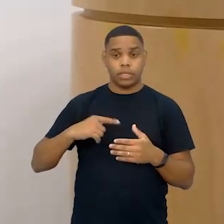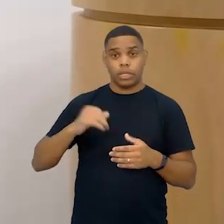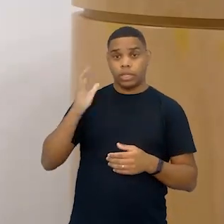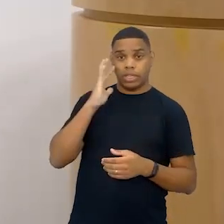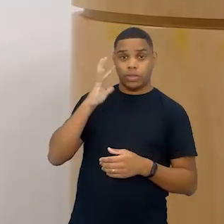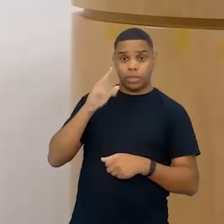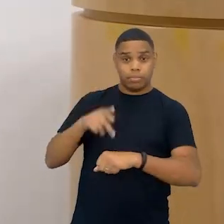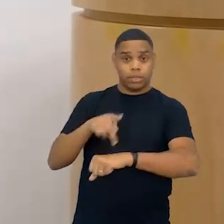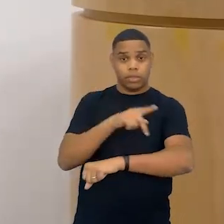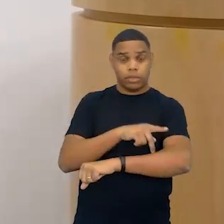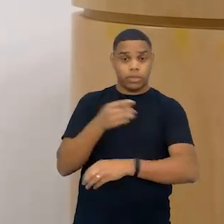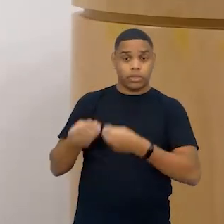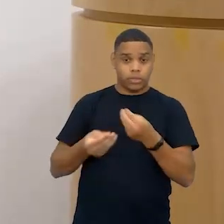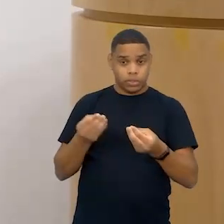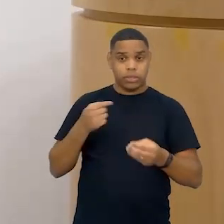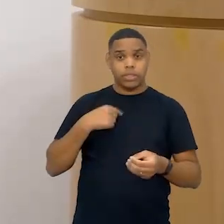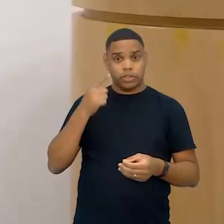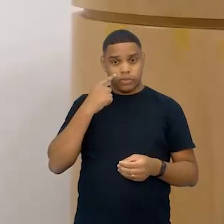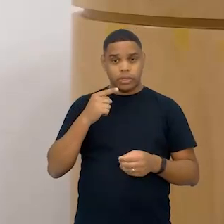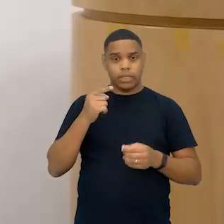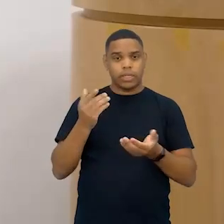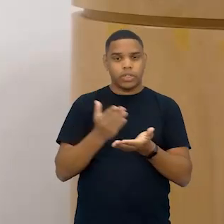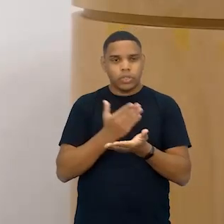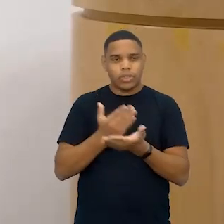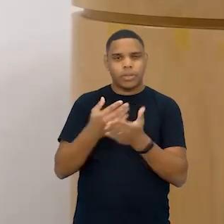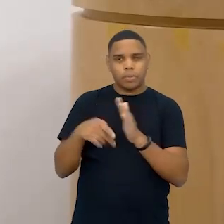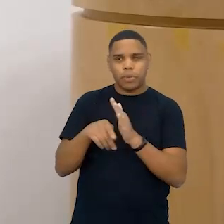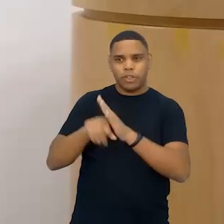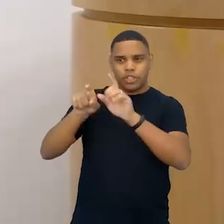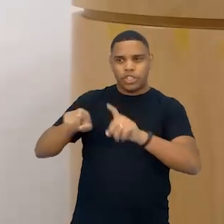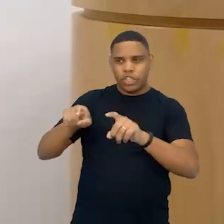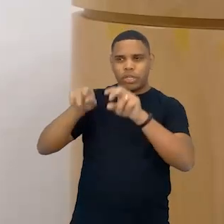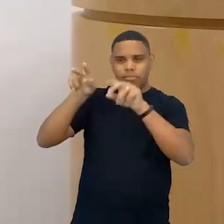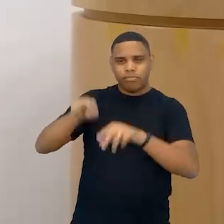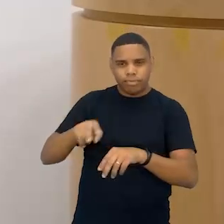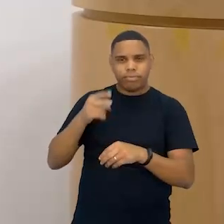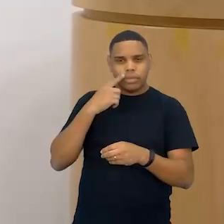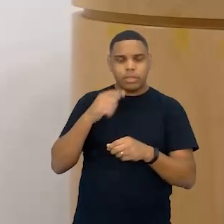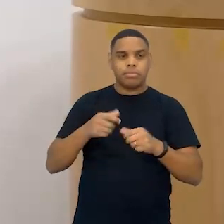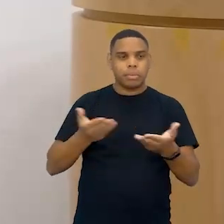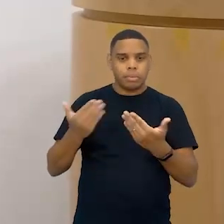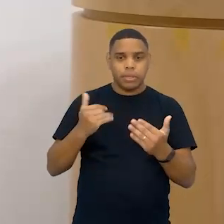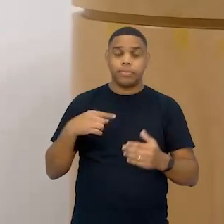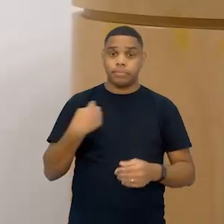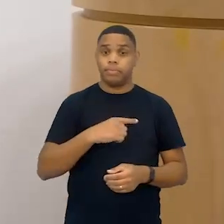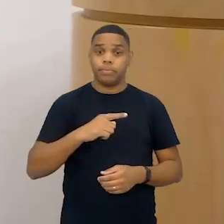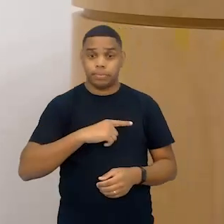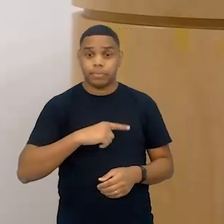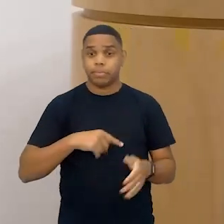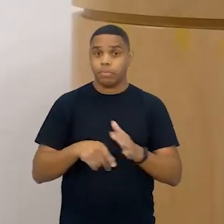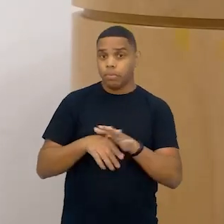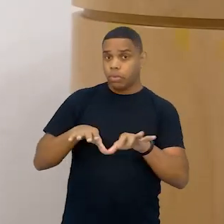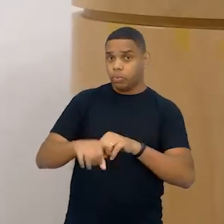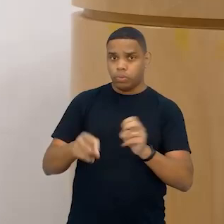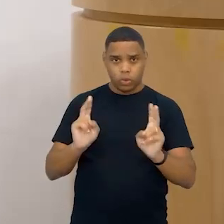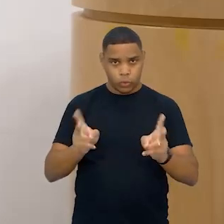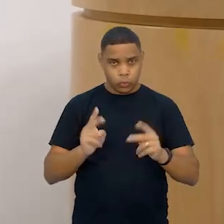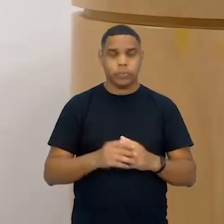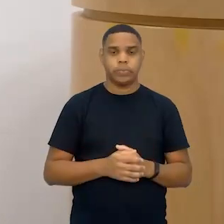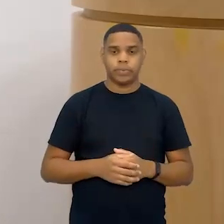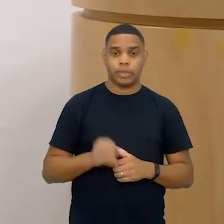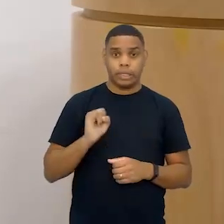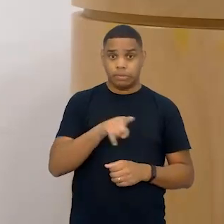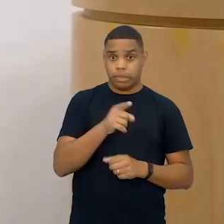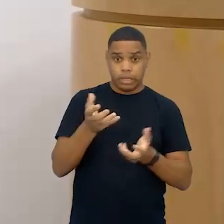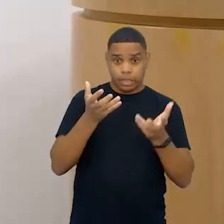teorias pedagógicas, olhar o material digital, ampliar esse repertório que a gente tem por meio da formação continuada. Então, se